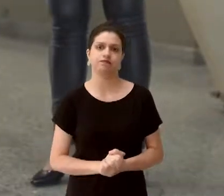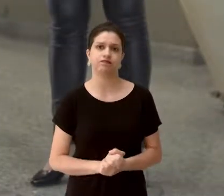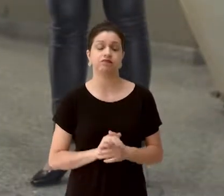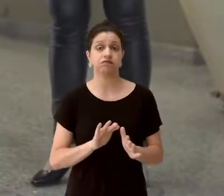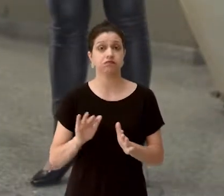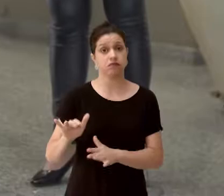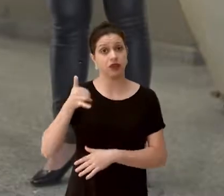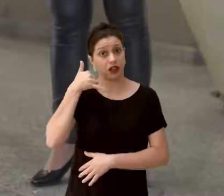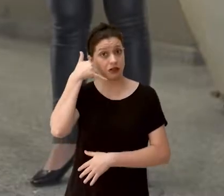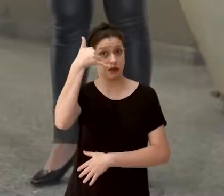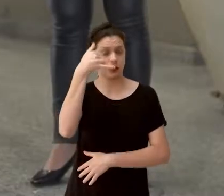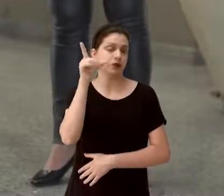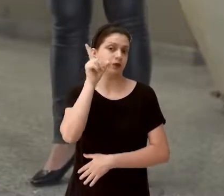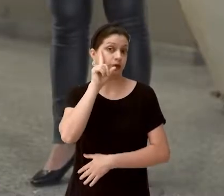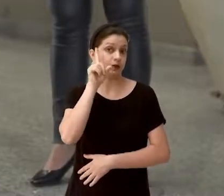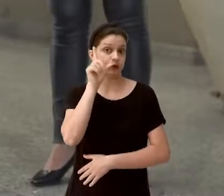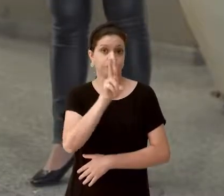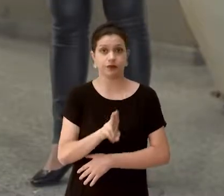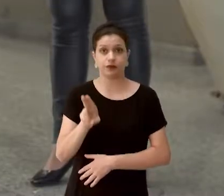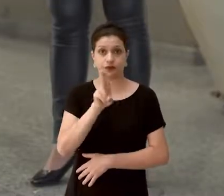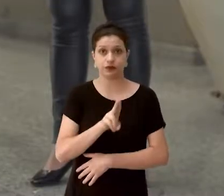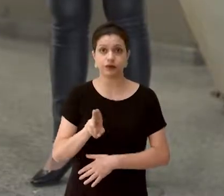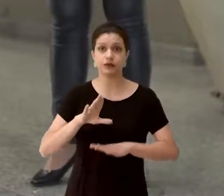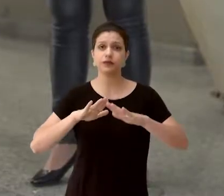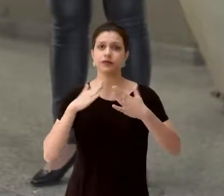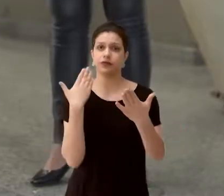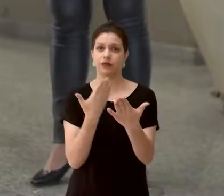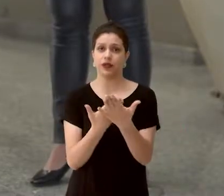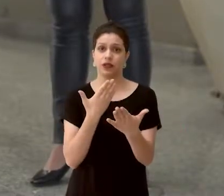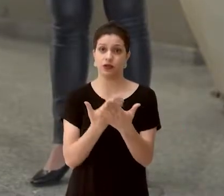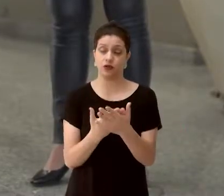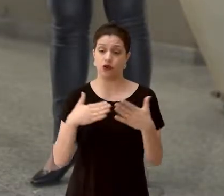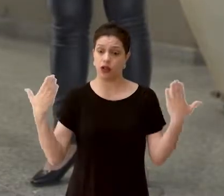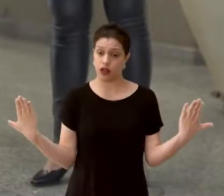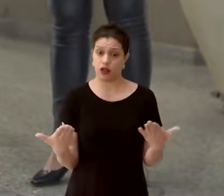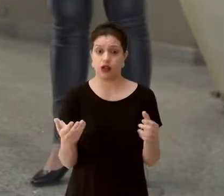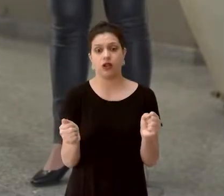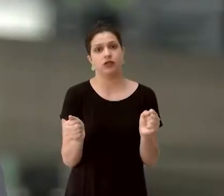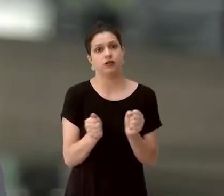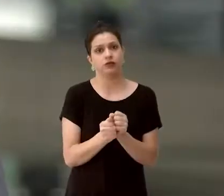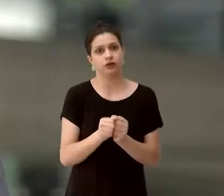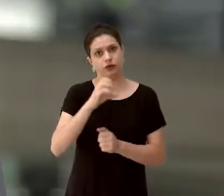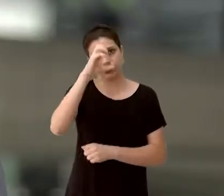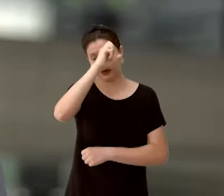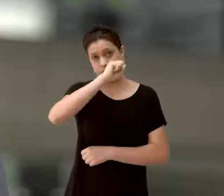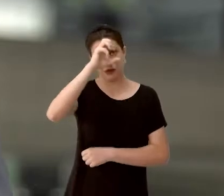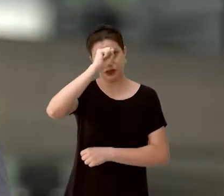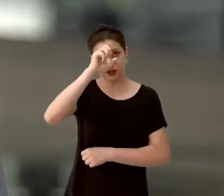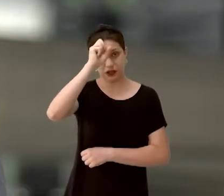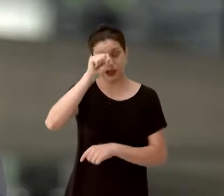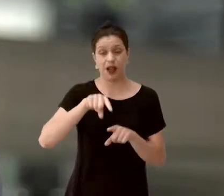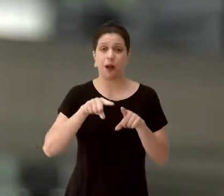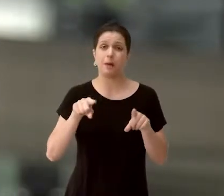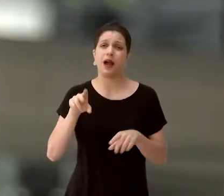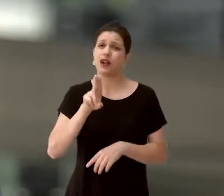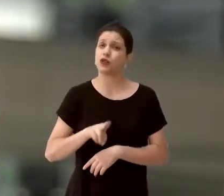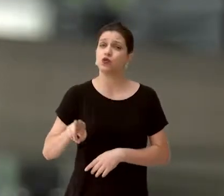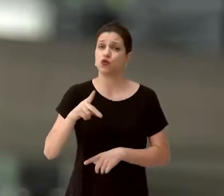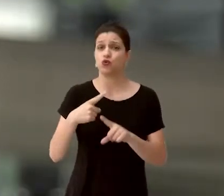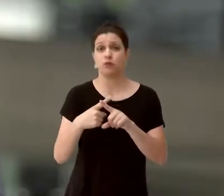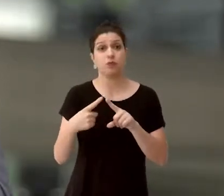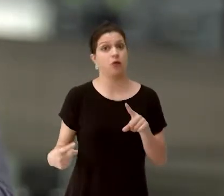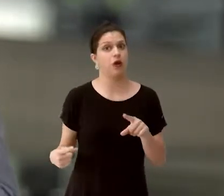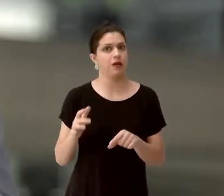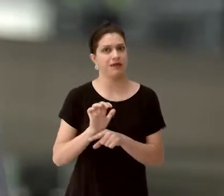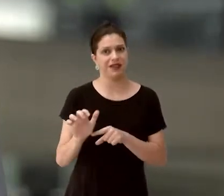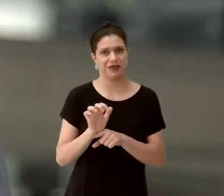do dia a dia e nas escolas passou de vilão para aliado no aprendizado, mas o uso dele era proibido no